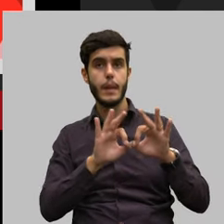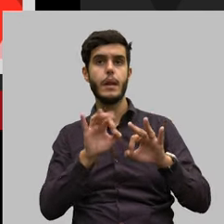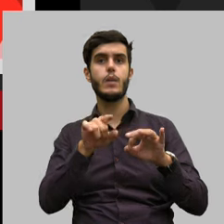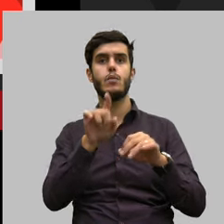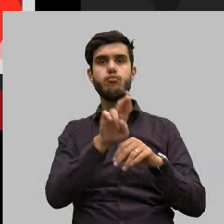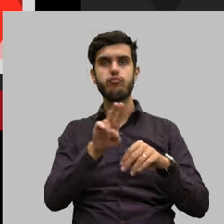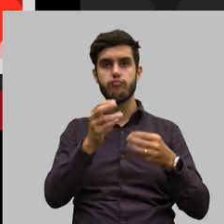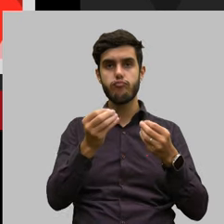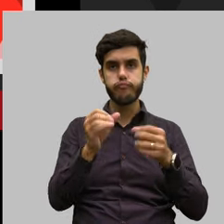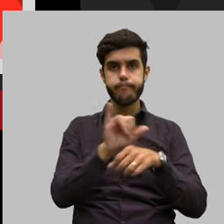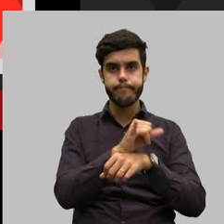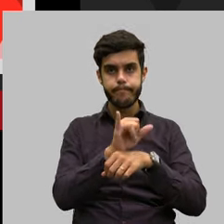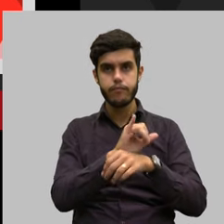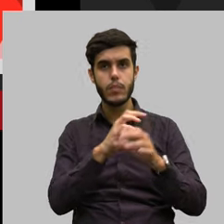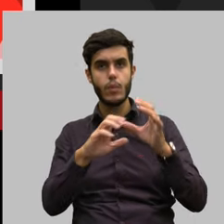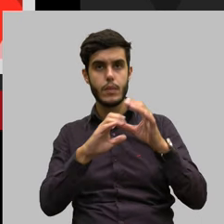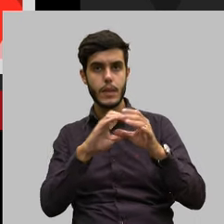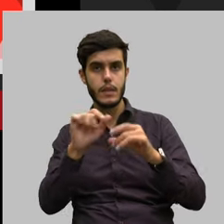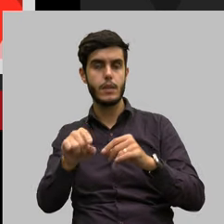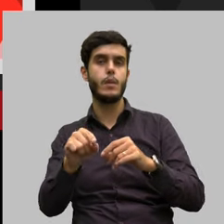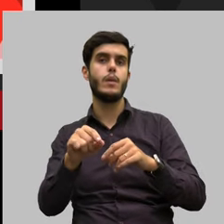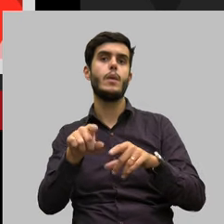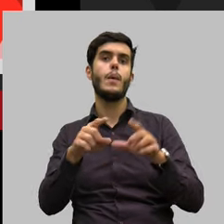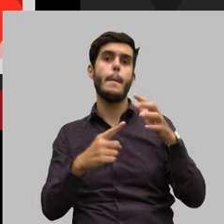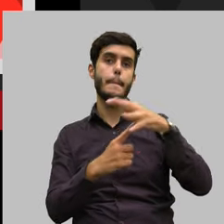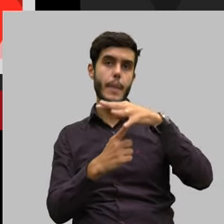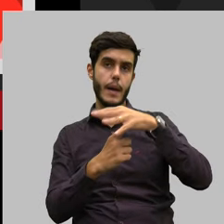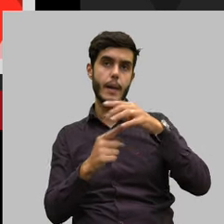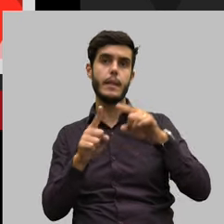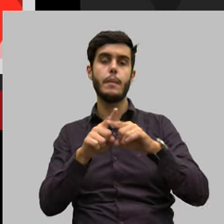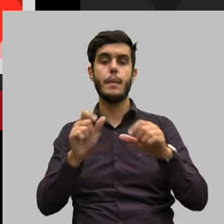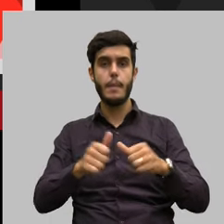obras de intervenções para combate a incêndios e melhorias